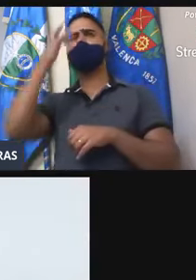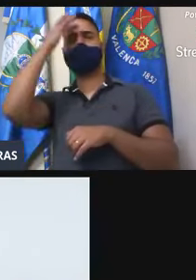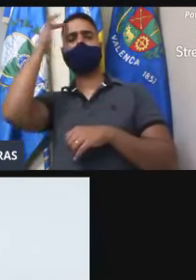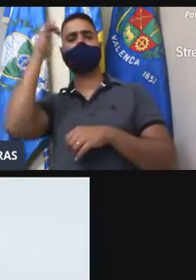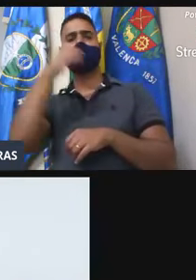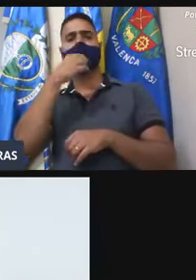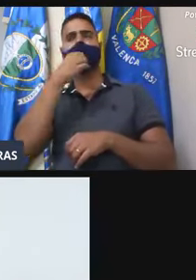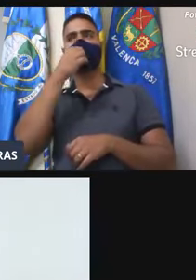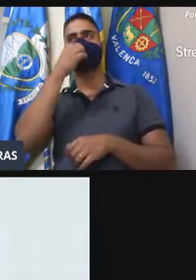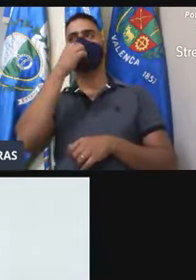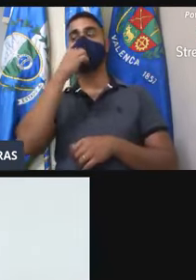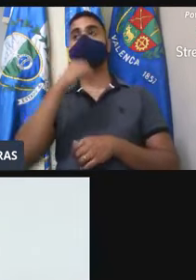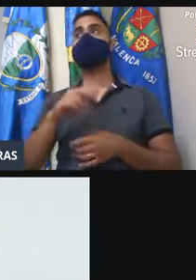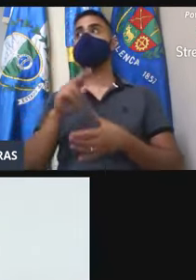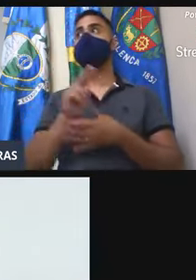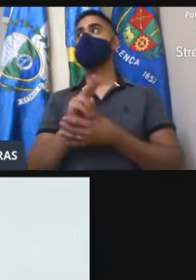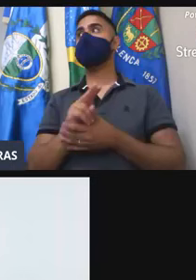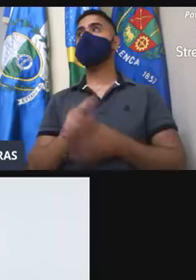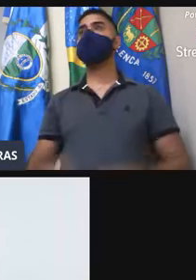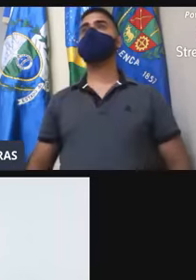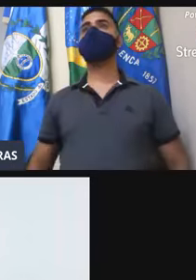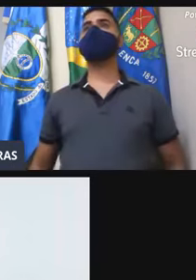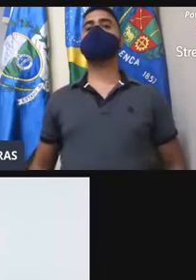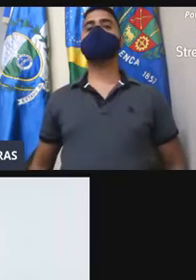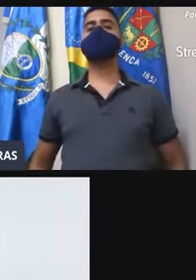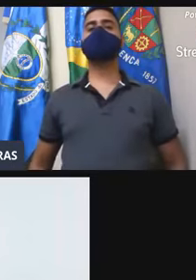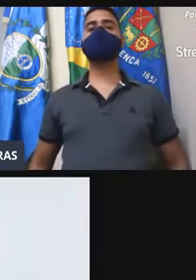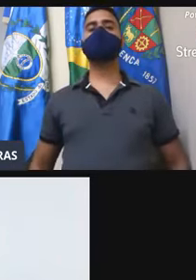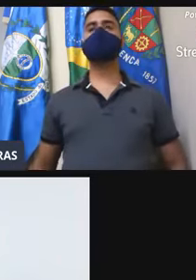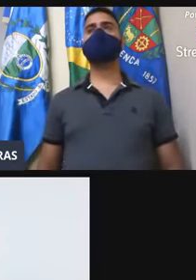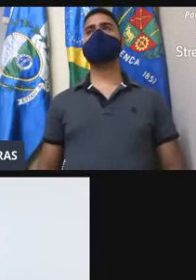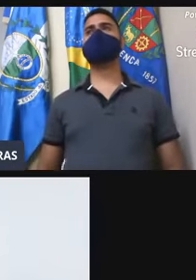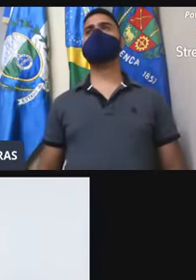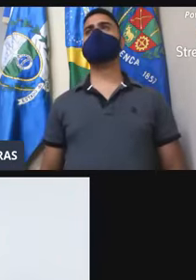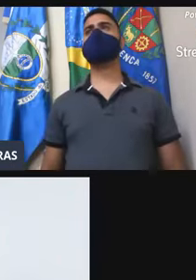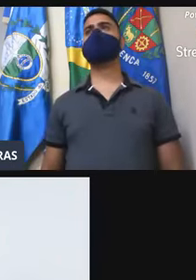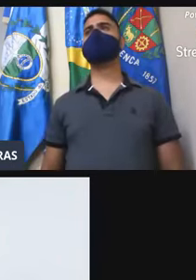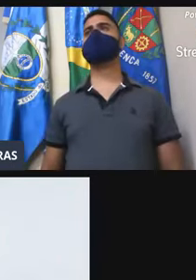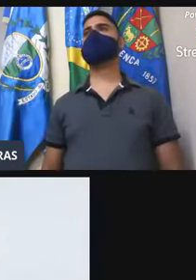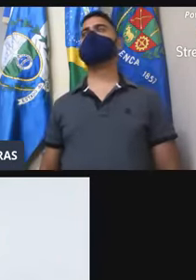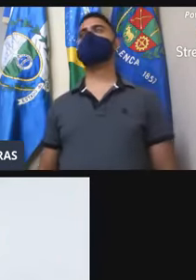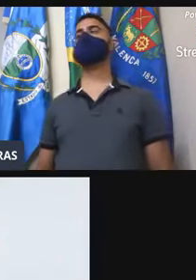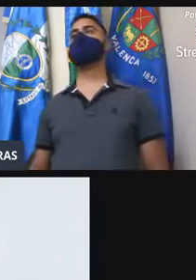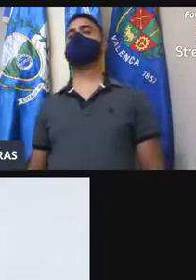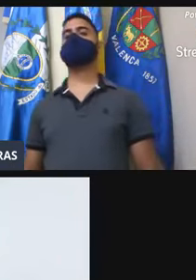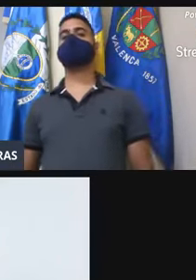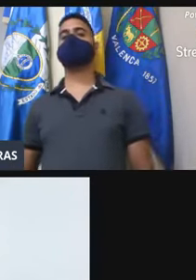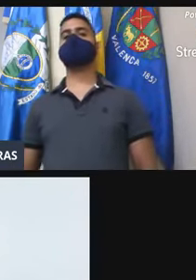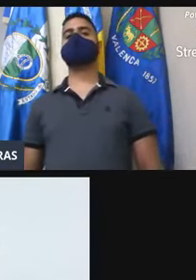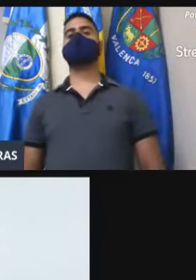alguns valenciano aí que às vezes já deu, já foram, já,